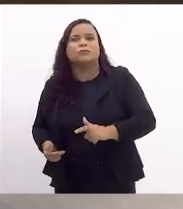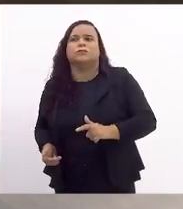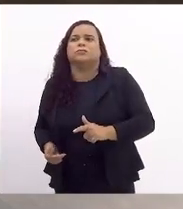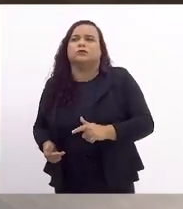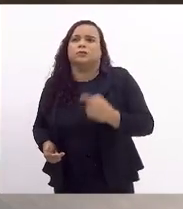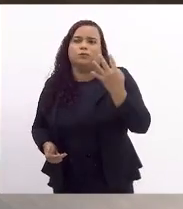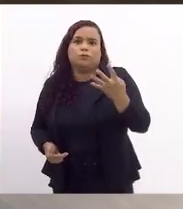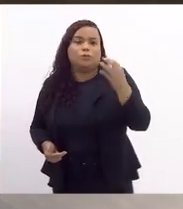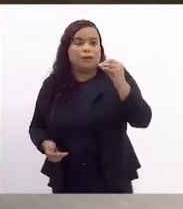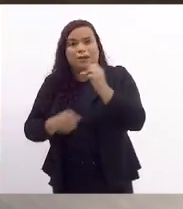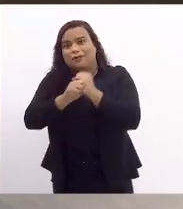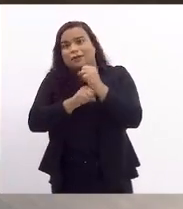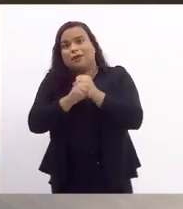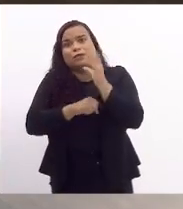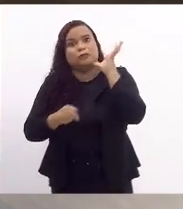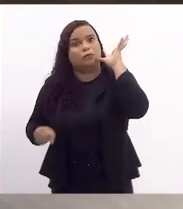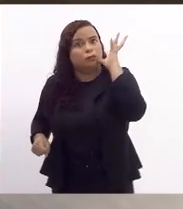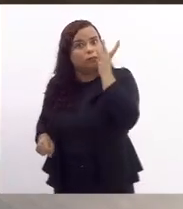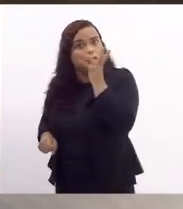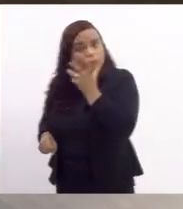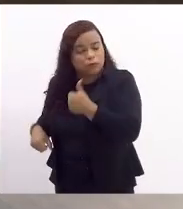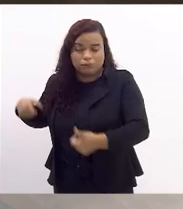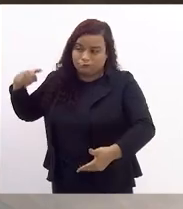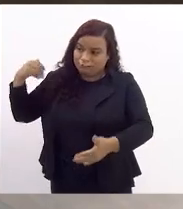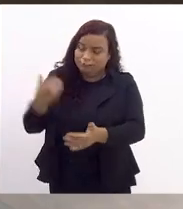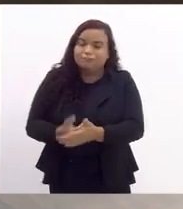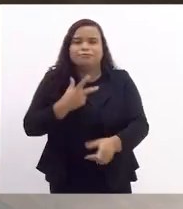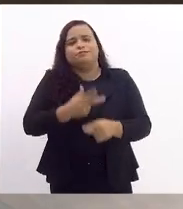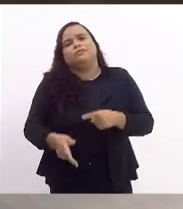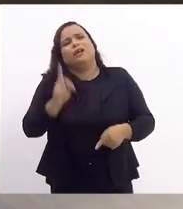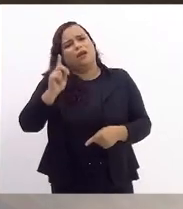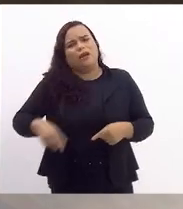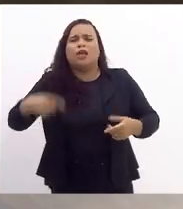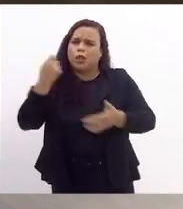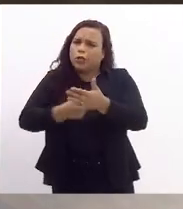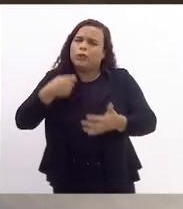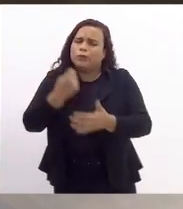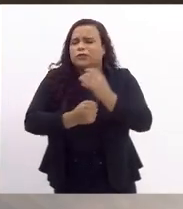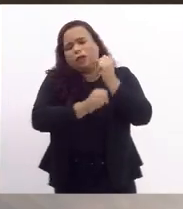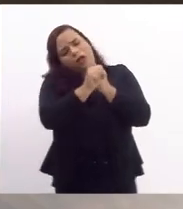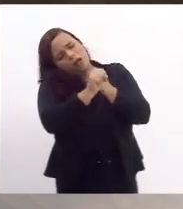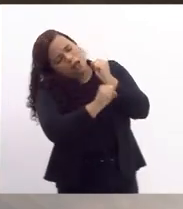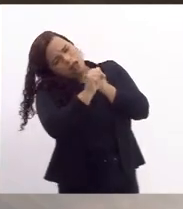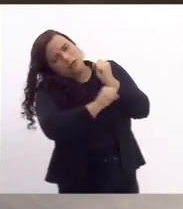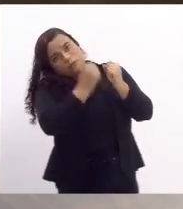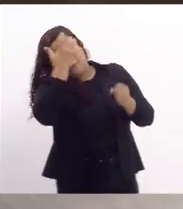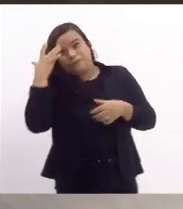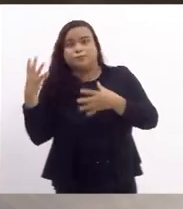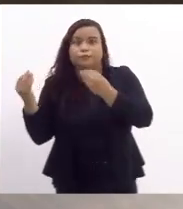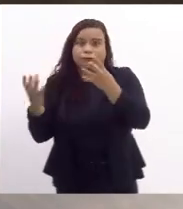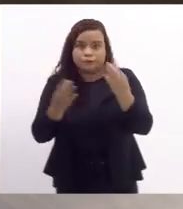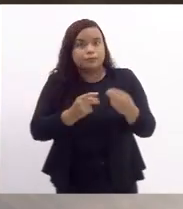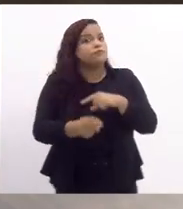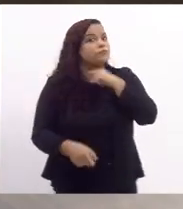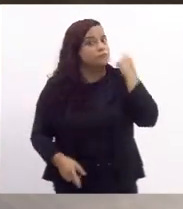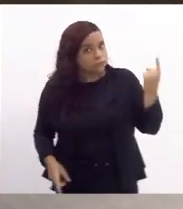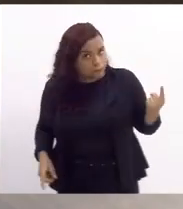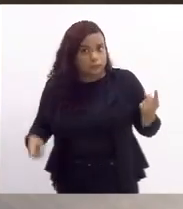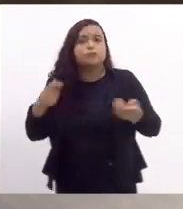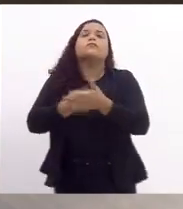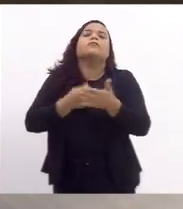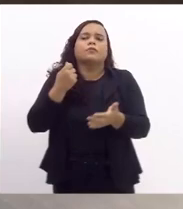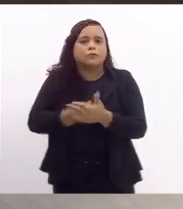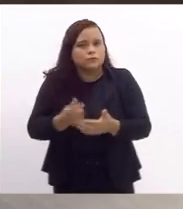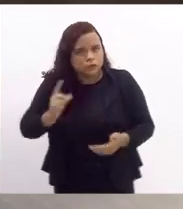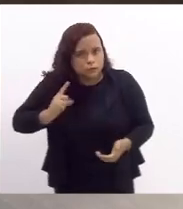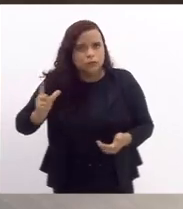40 anos para acontecer mas muito muito antiga muitas pessoas inclusive vieram a falecer no meio